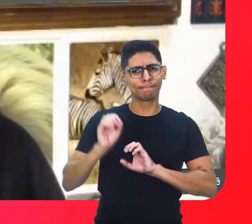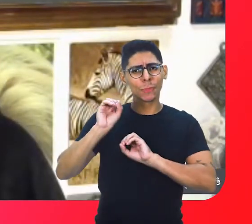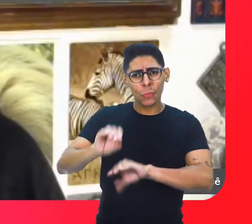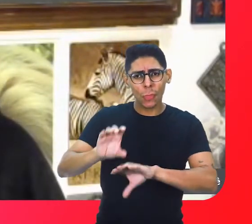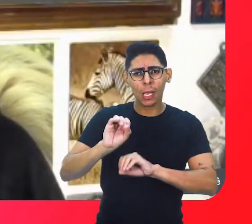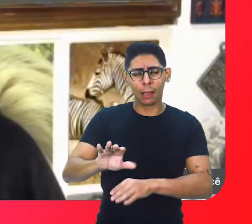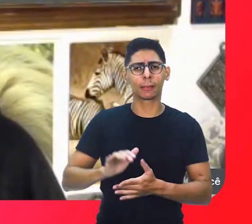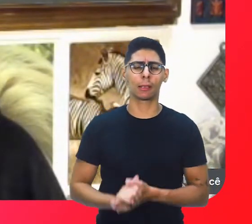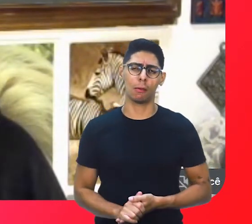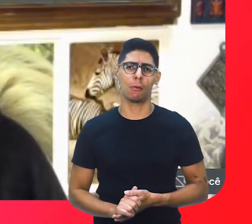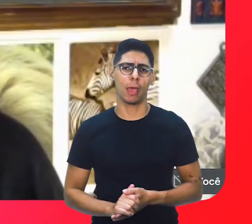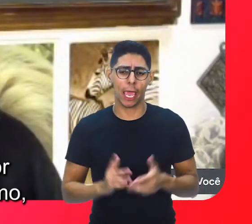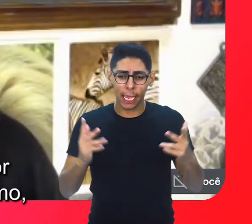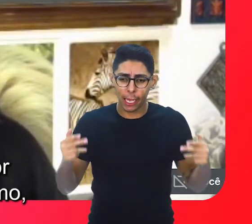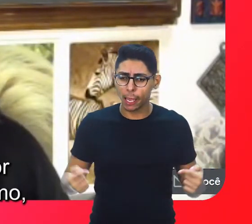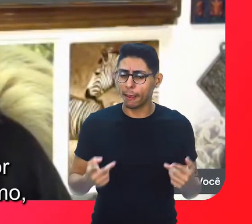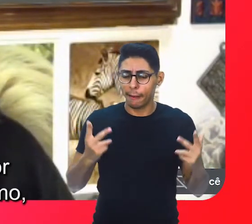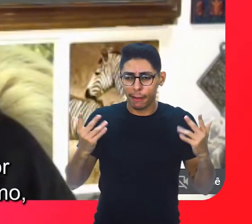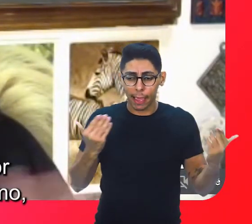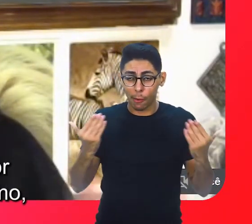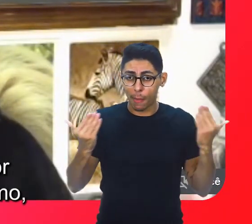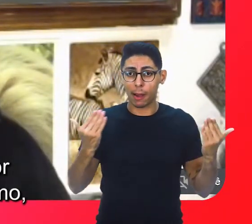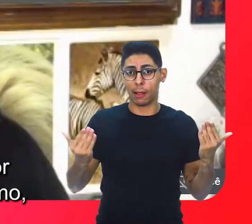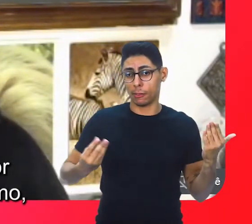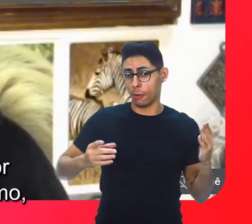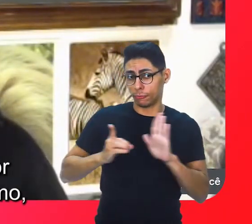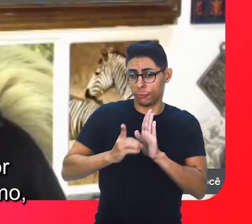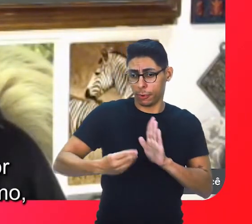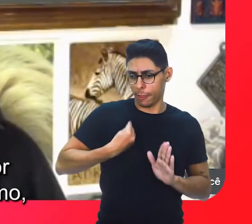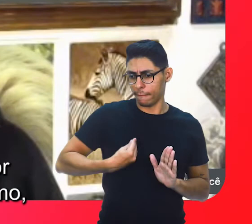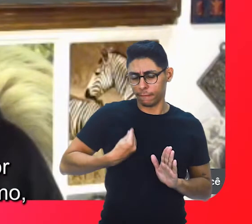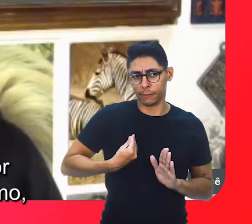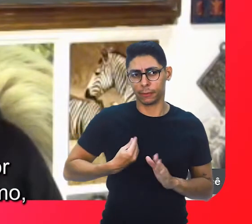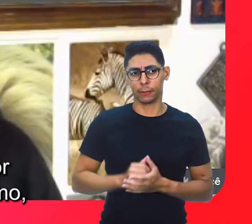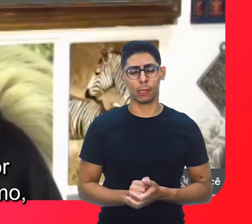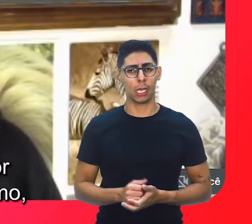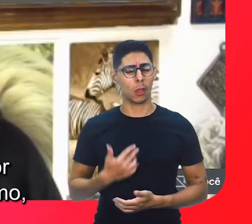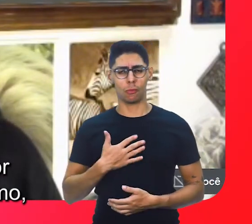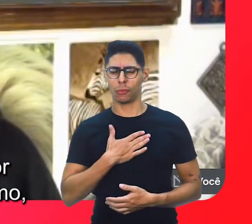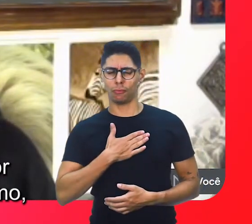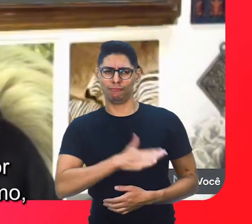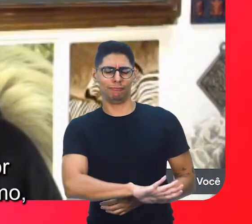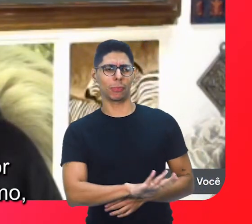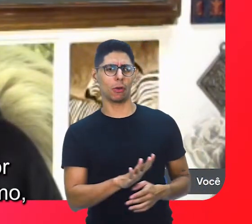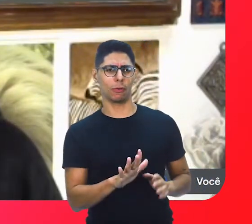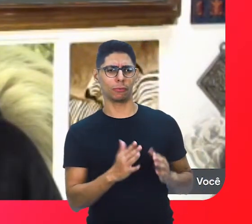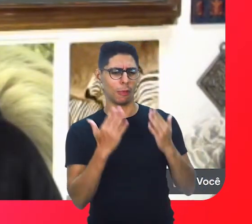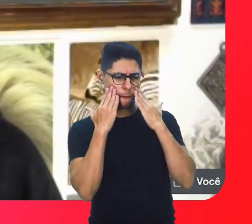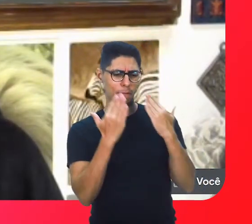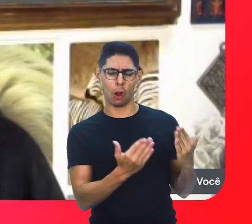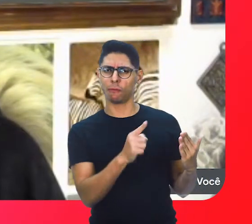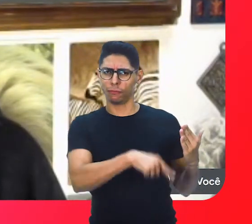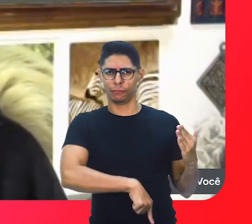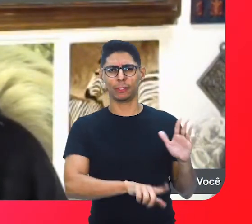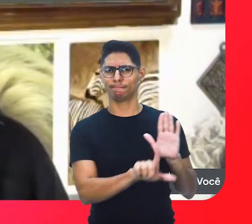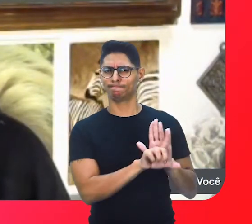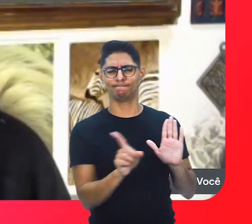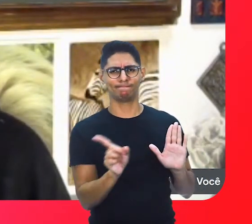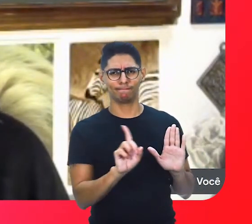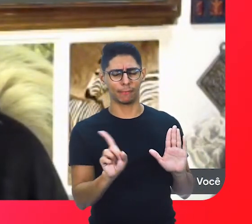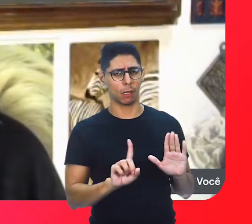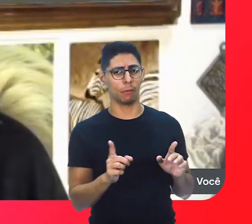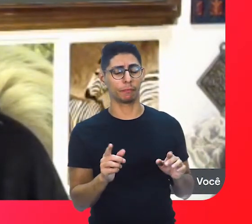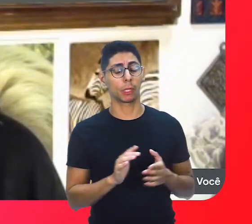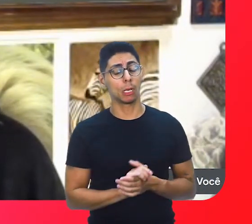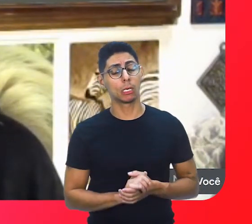indisponível como direito à vida. Então, eu, em geral, eu não sou a favor do homeschooling, não sou a favor mesmo, a não ser,